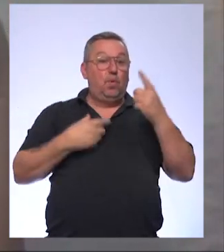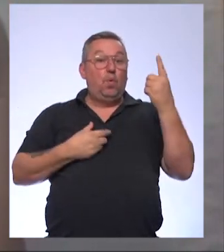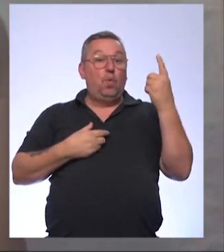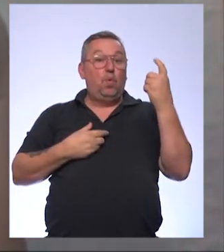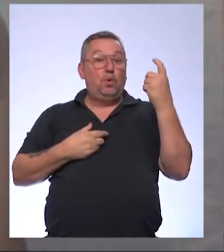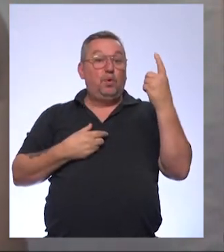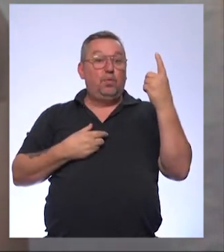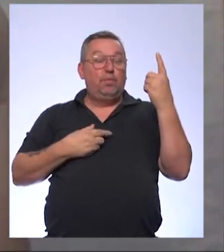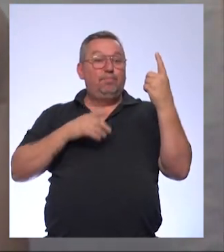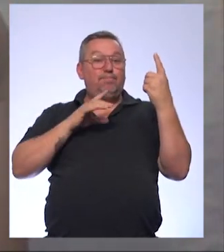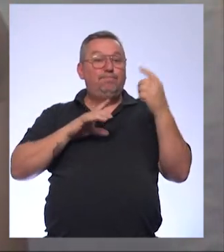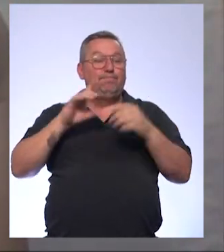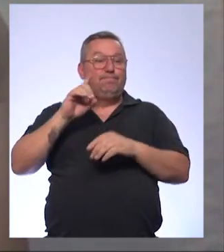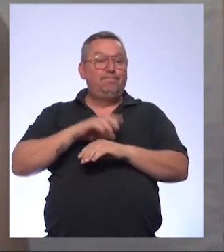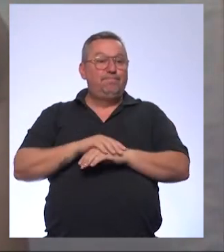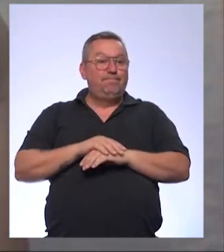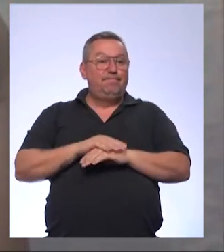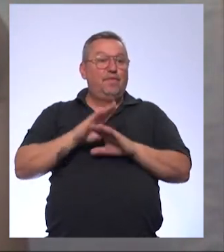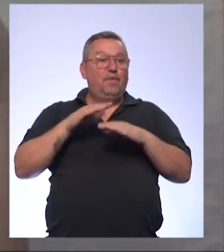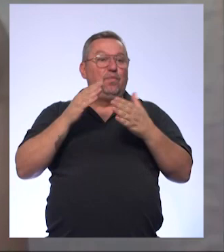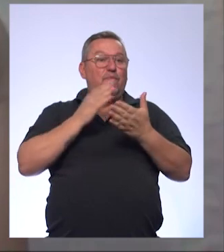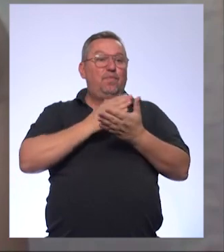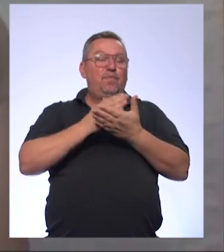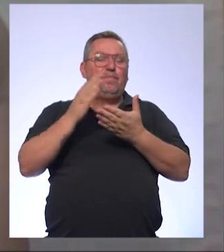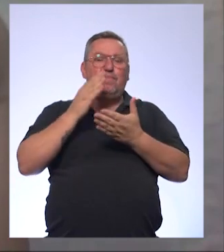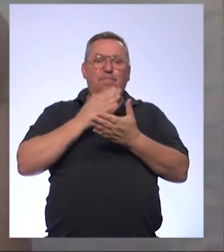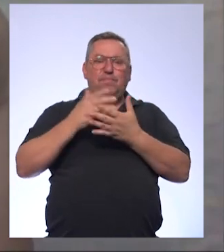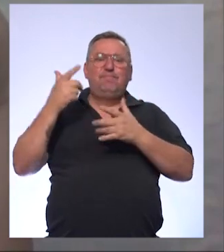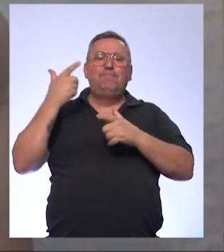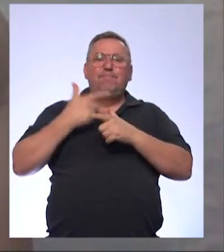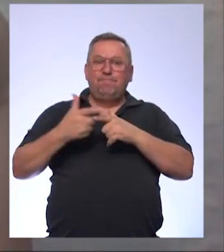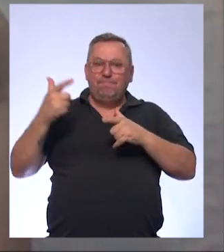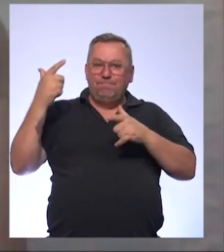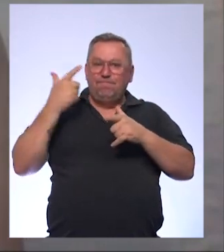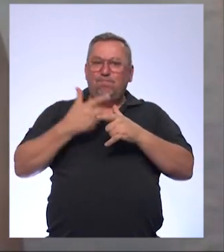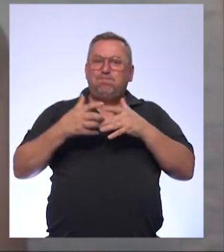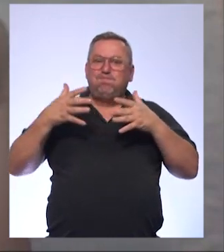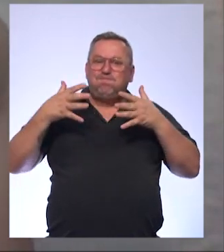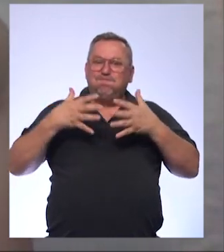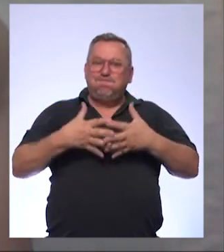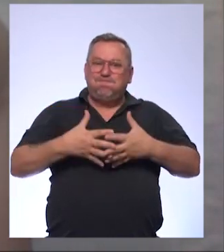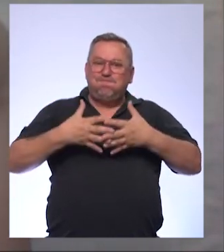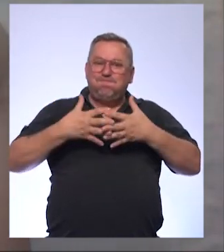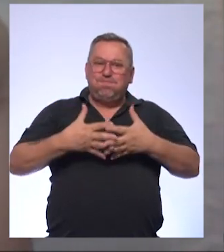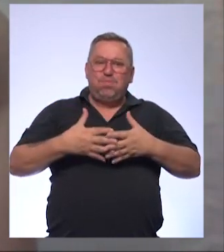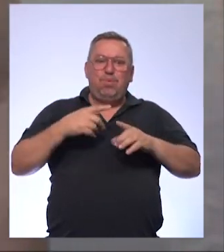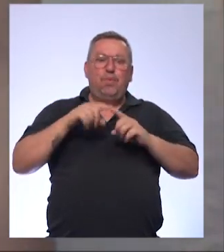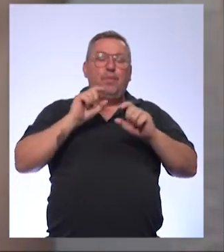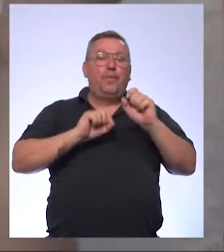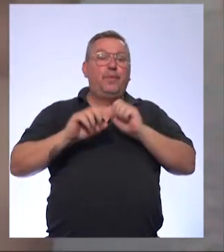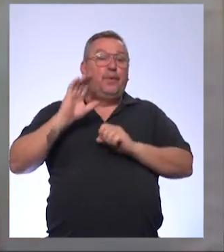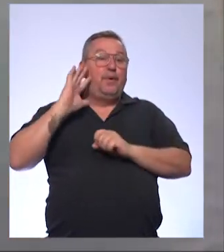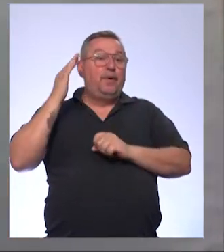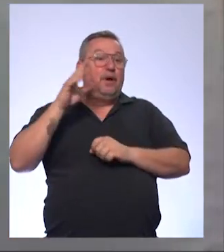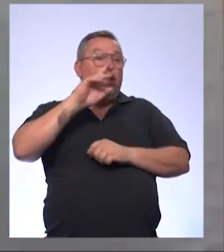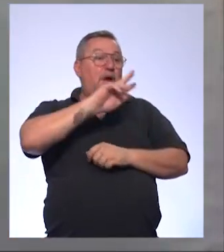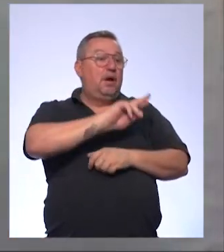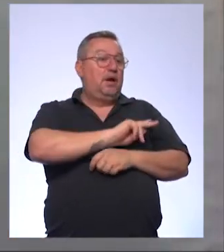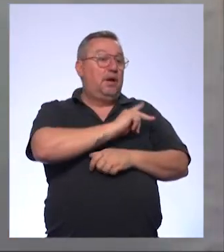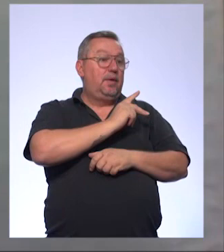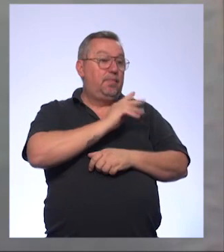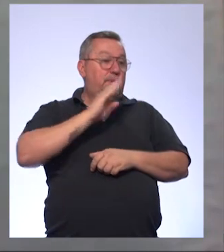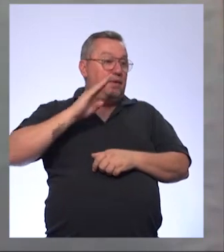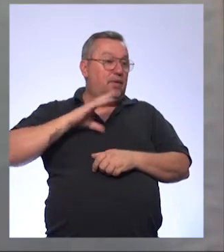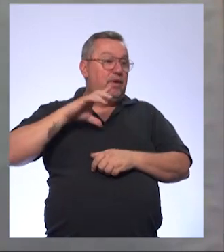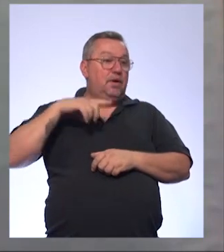Deus. E aí começam-se os conflitos. Afinal de contas, para os hebreus